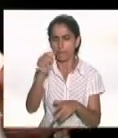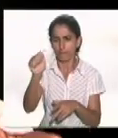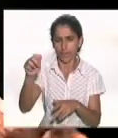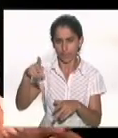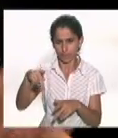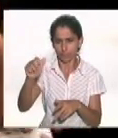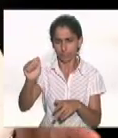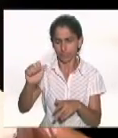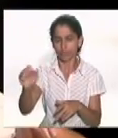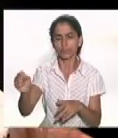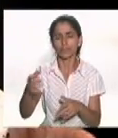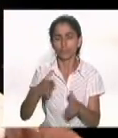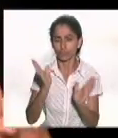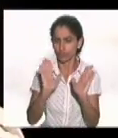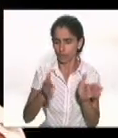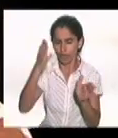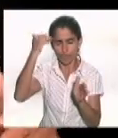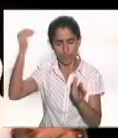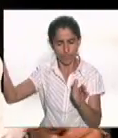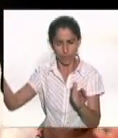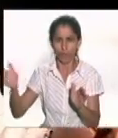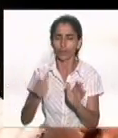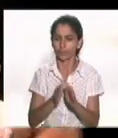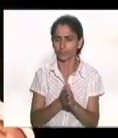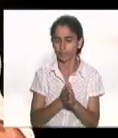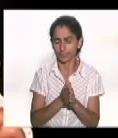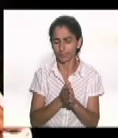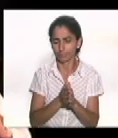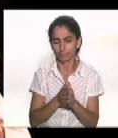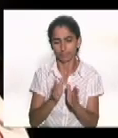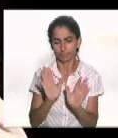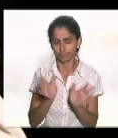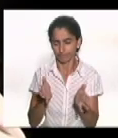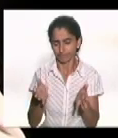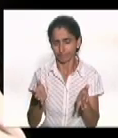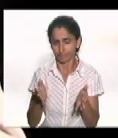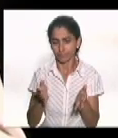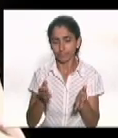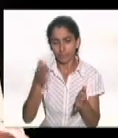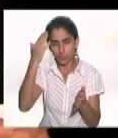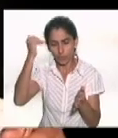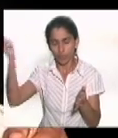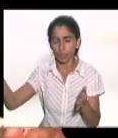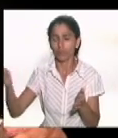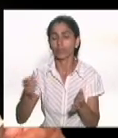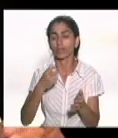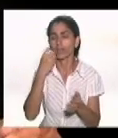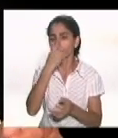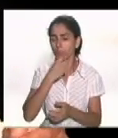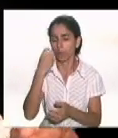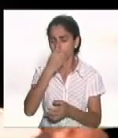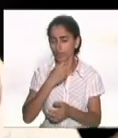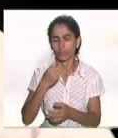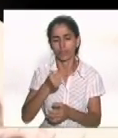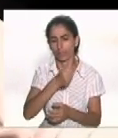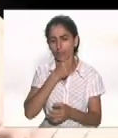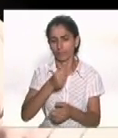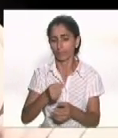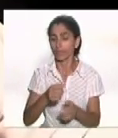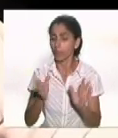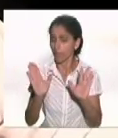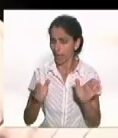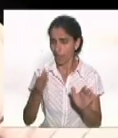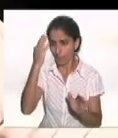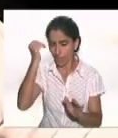uma coisa assim. Essa era a música dele, era a música de Rebenta. Get